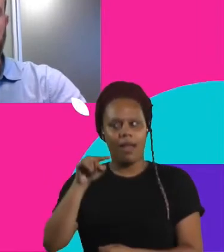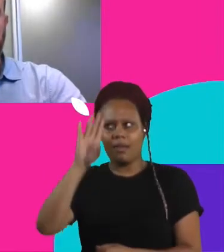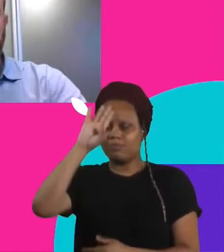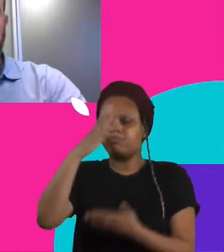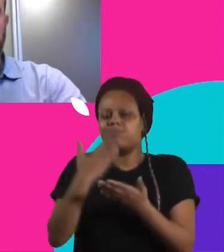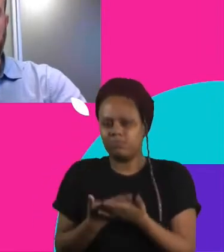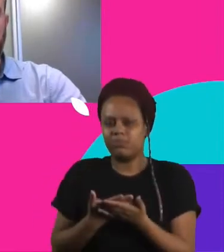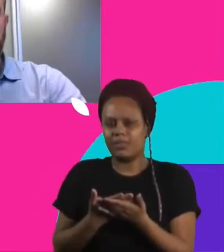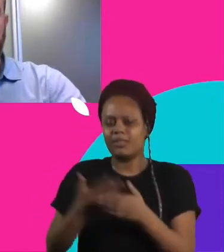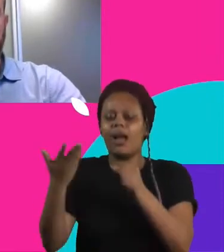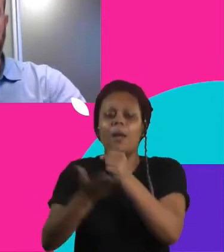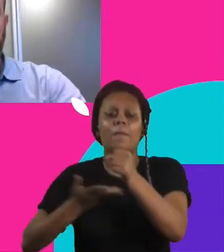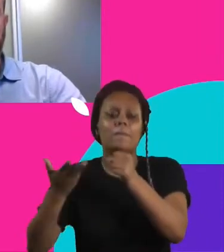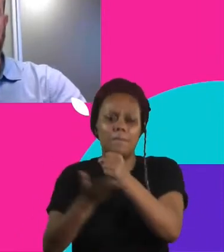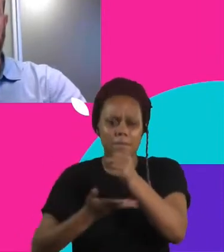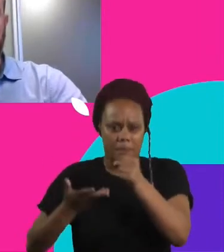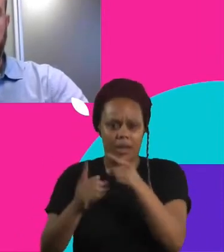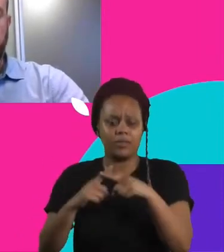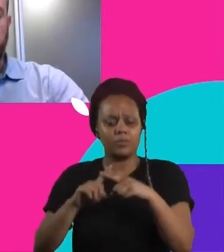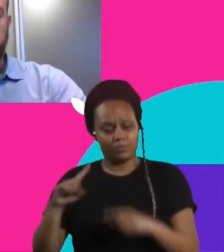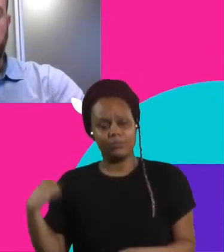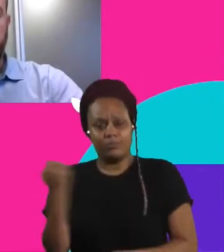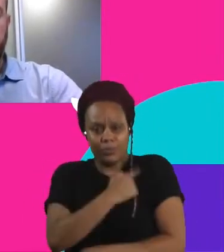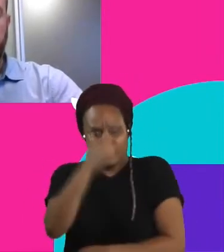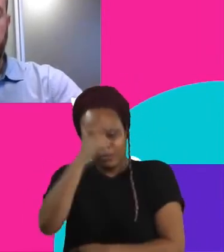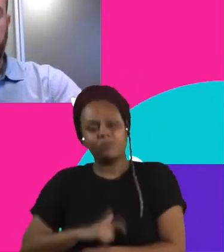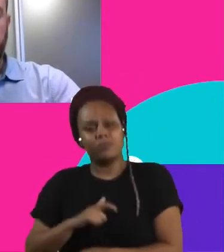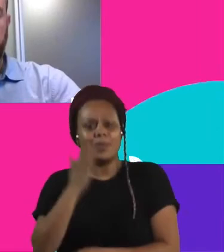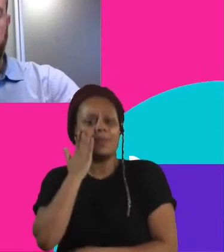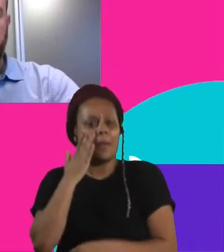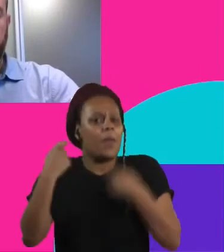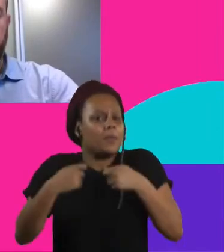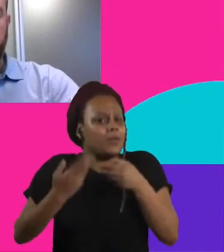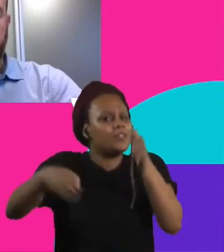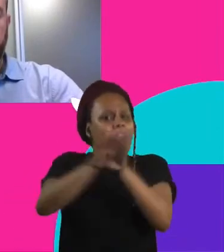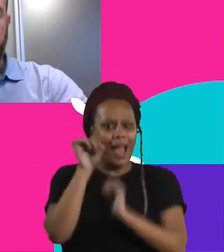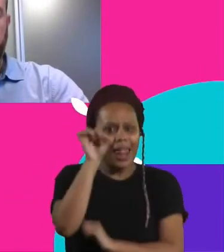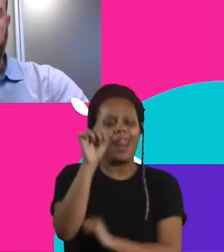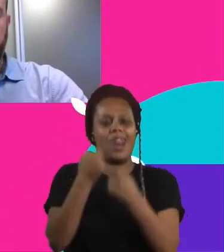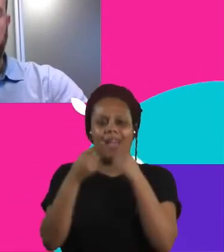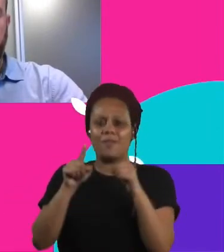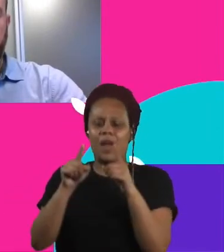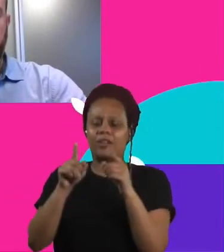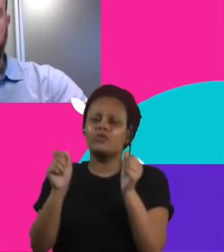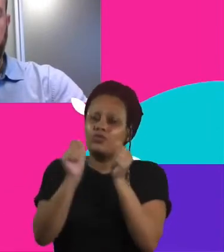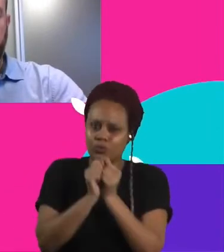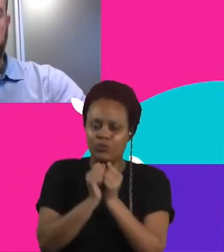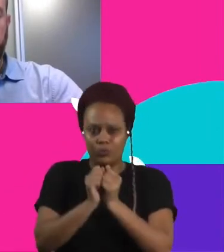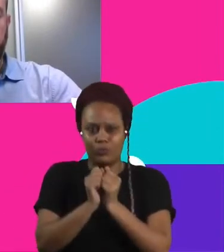que temos nós como pessoa, né, que a gente sabe que tem que chegar lá e estar aqui com os melhores parceiros para isso. Luciana, está